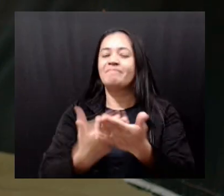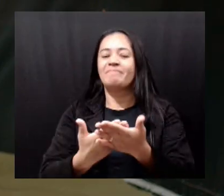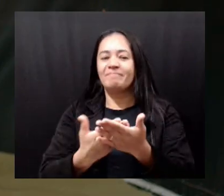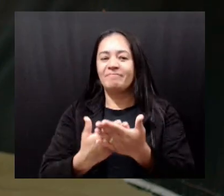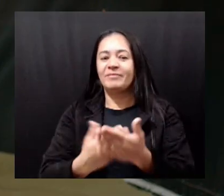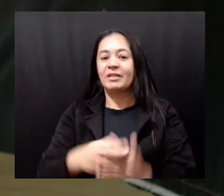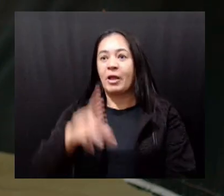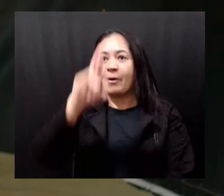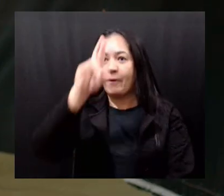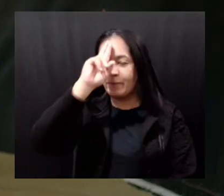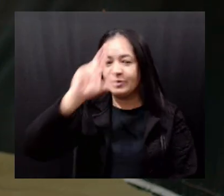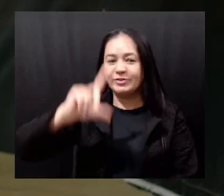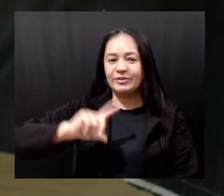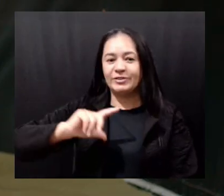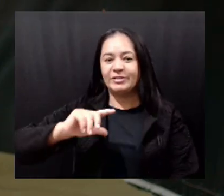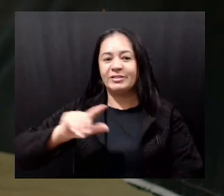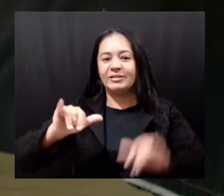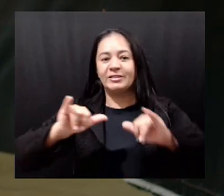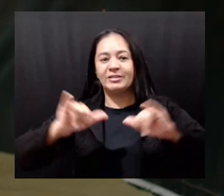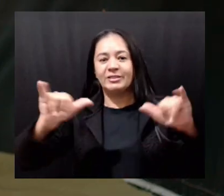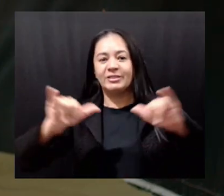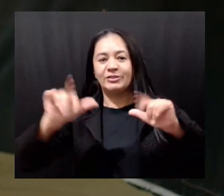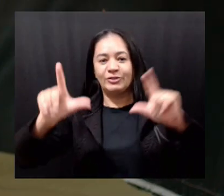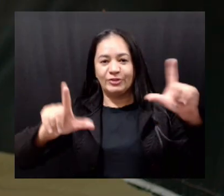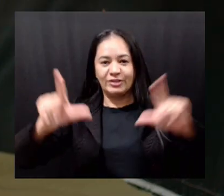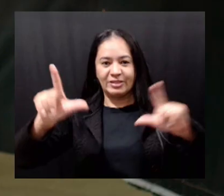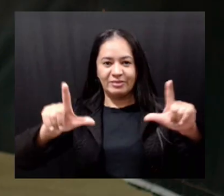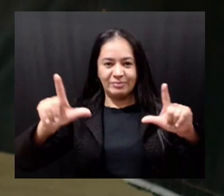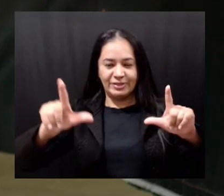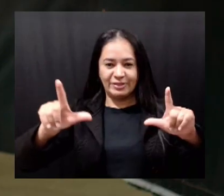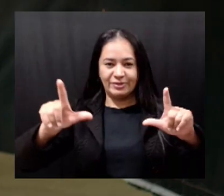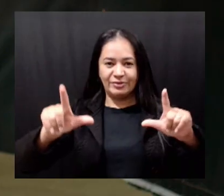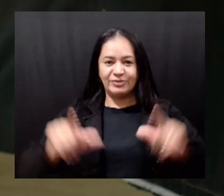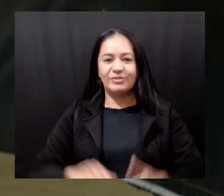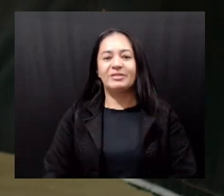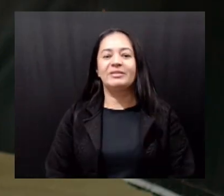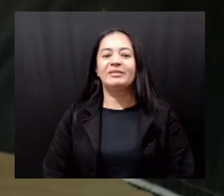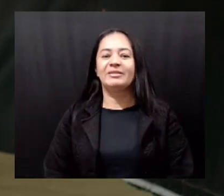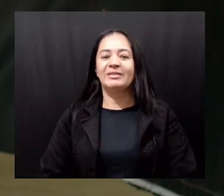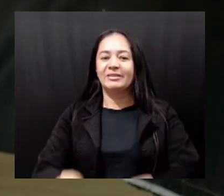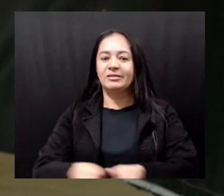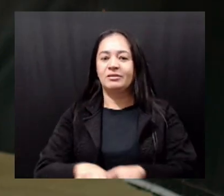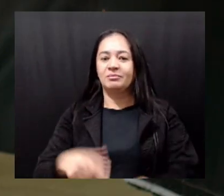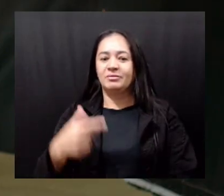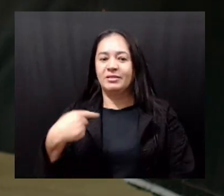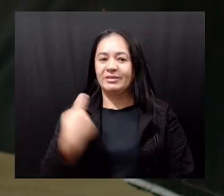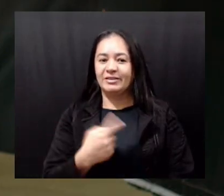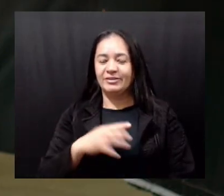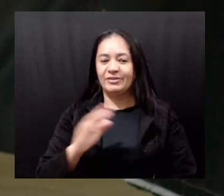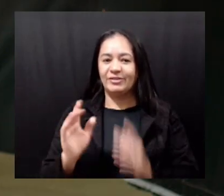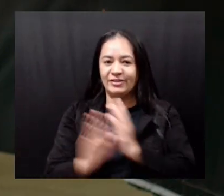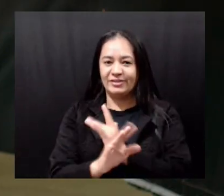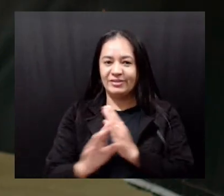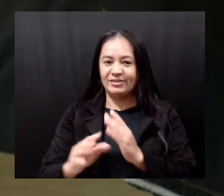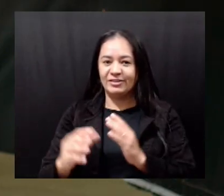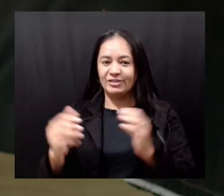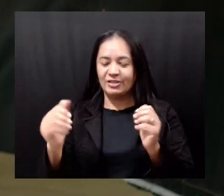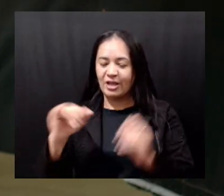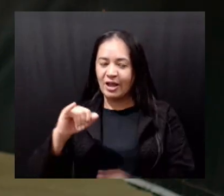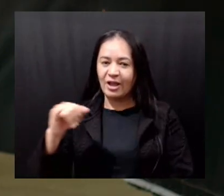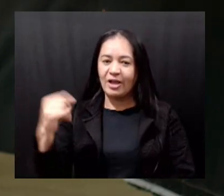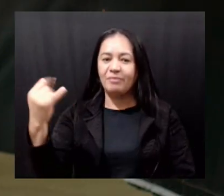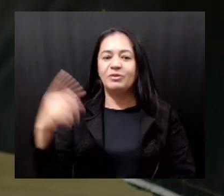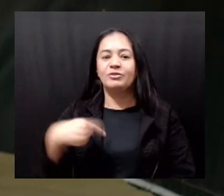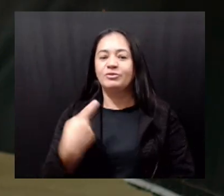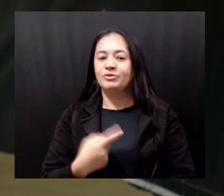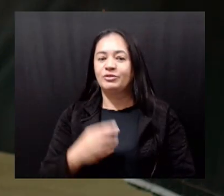Estúdio Câmara, levando informação do Legislativo e também da nossa metrópole. Fique conosco, aproveite os nossos conteúdos,